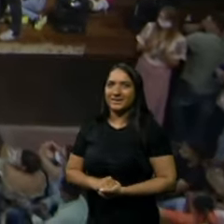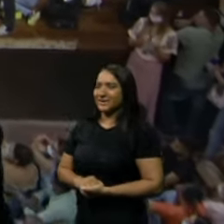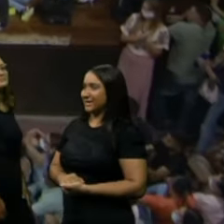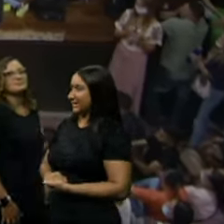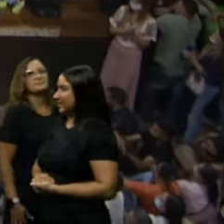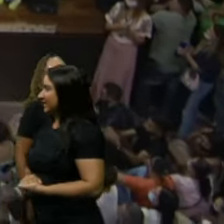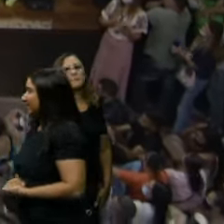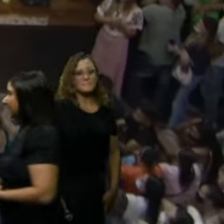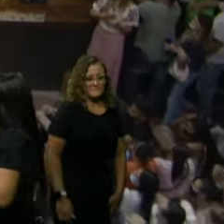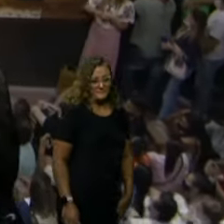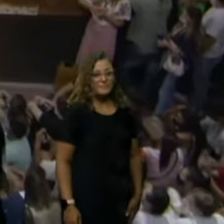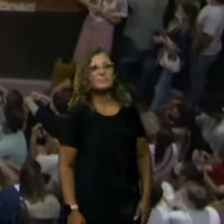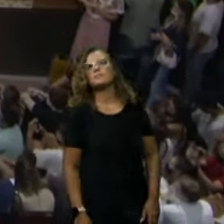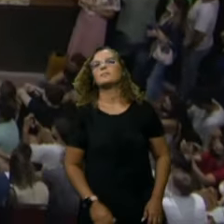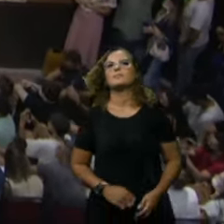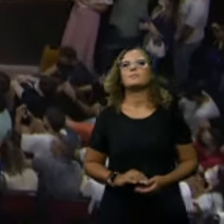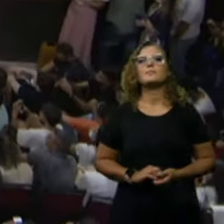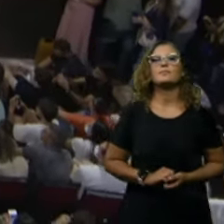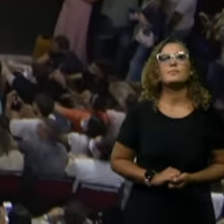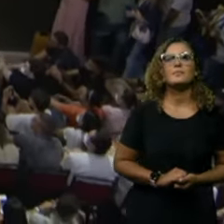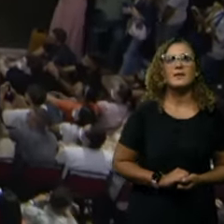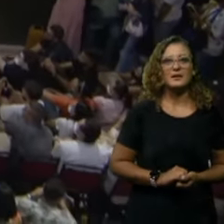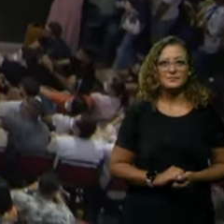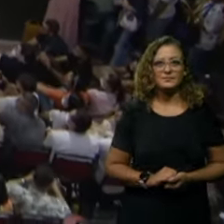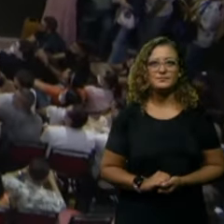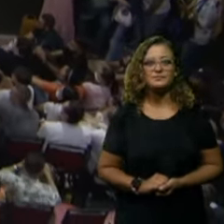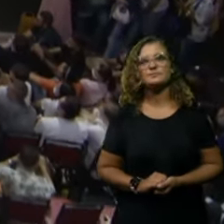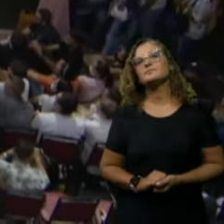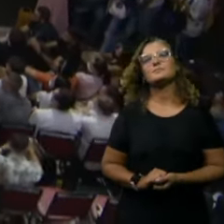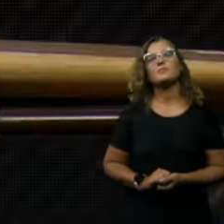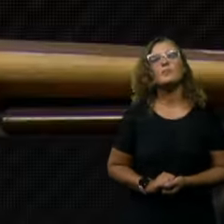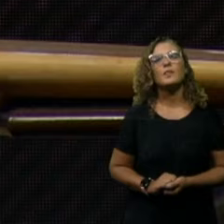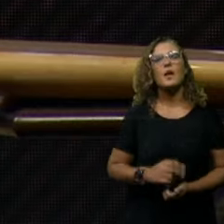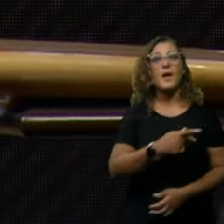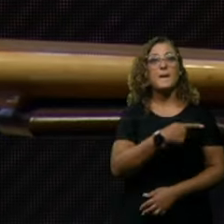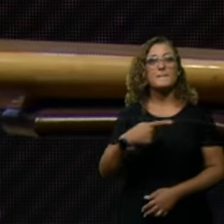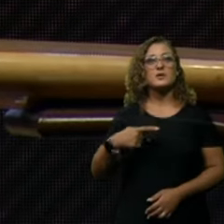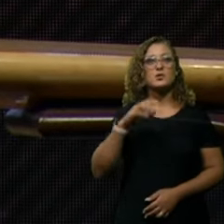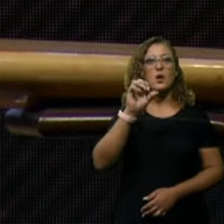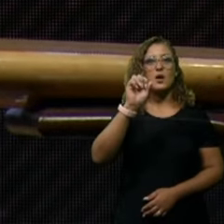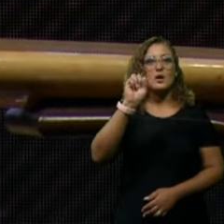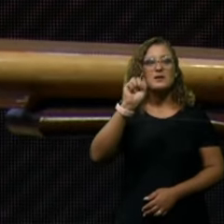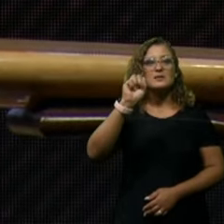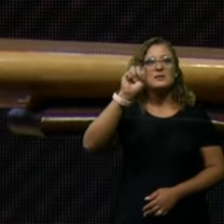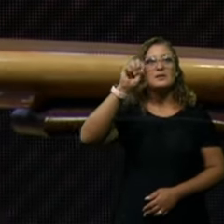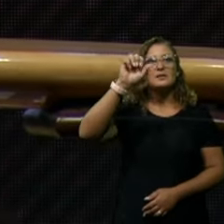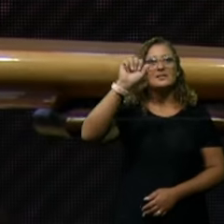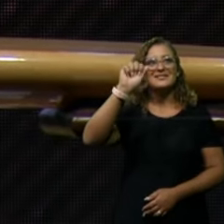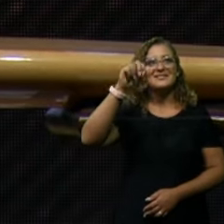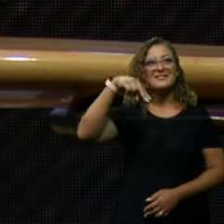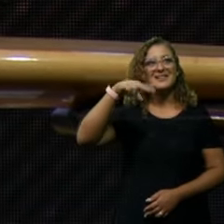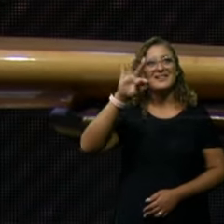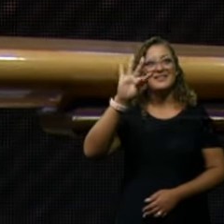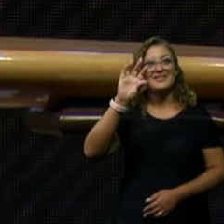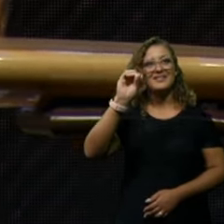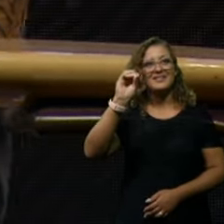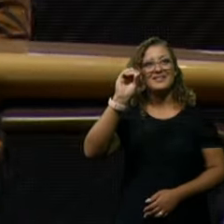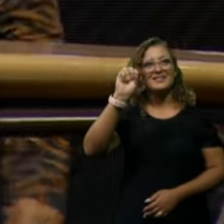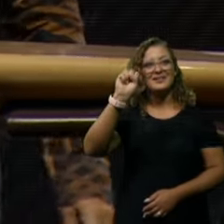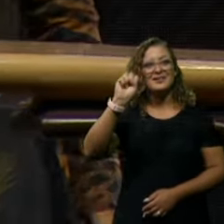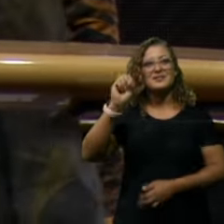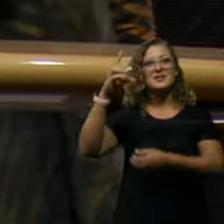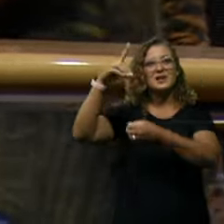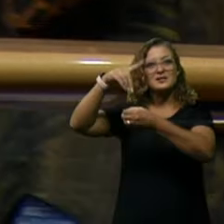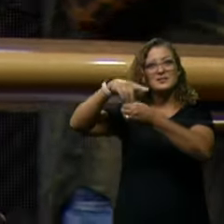a e agora eu vou chamar o pastor Santos para ministrar oferta rapidinha que está aqui já já tá aqui ó tá